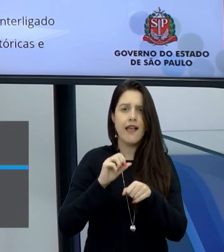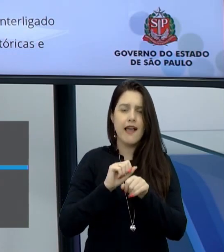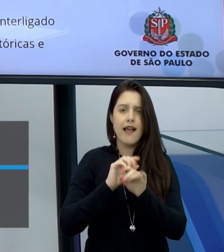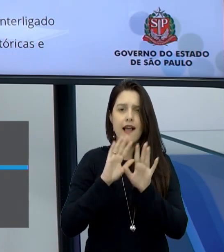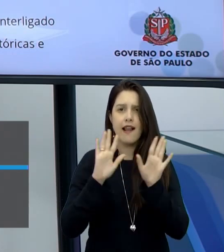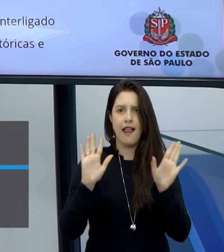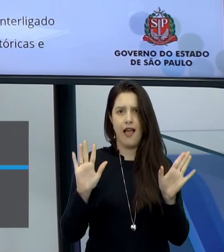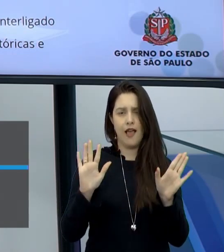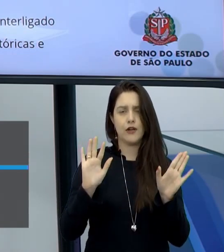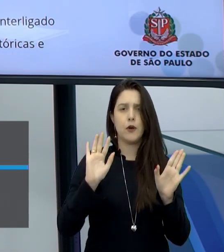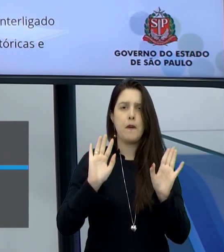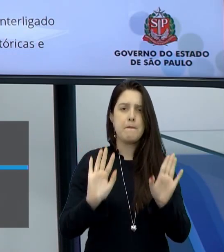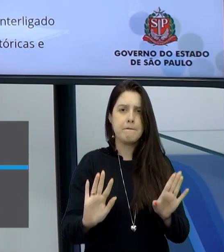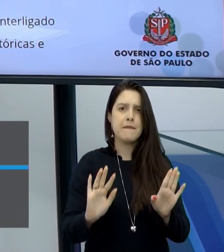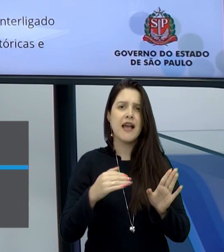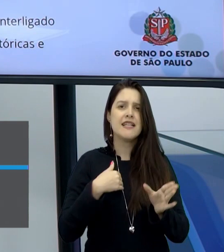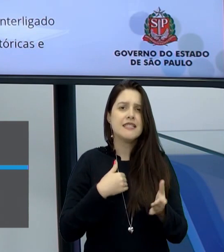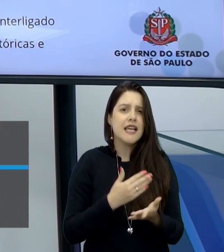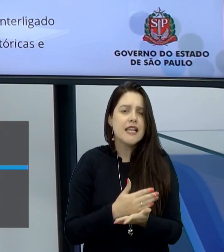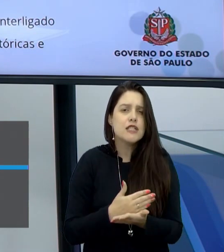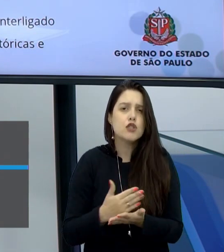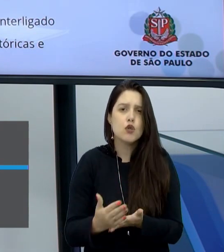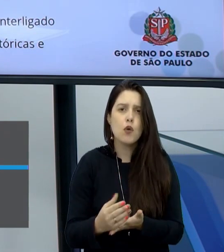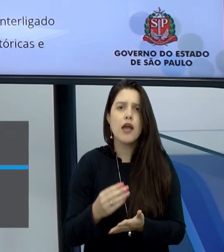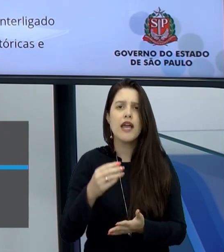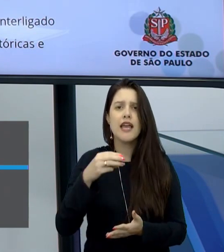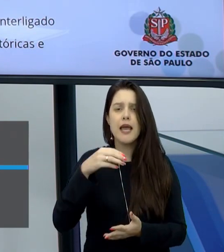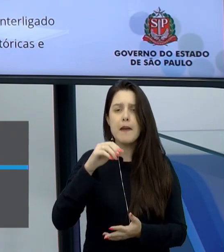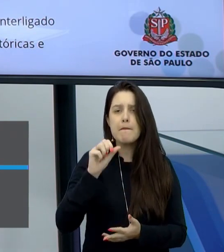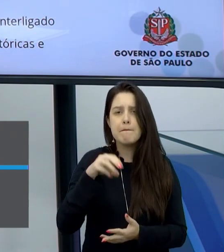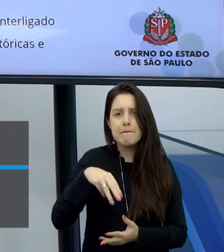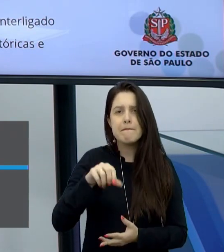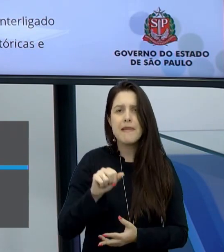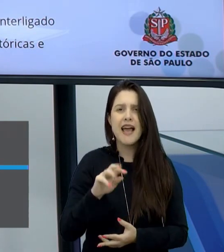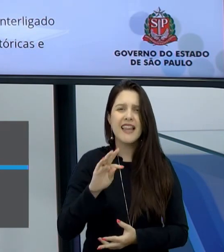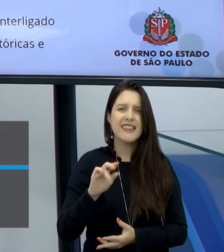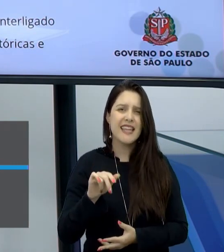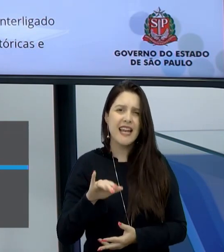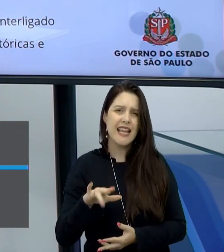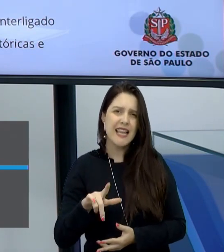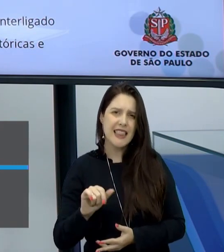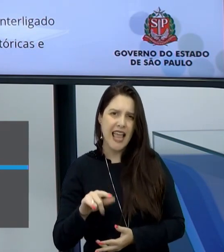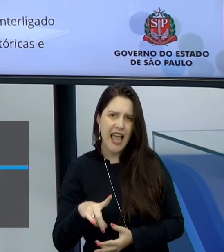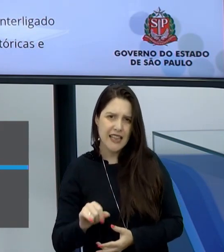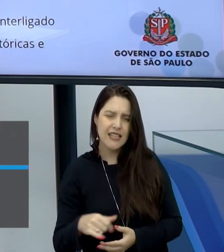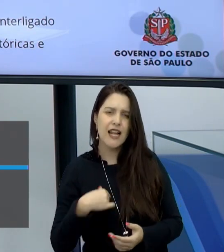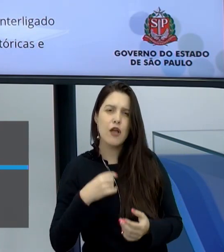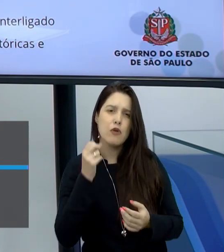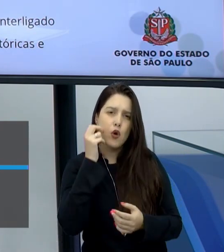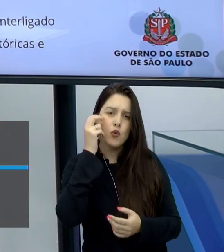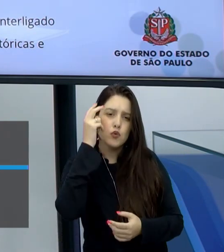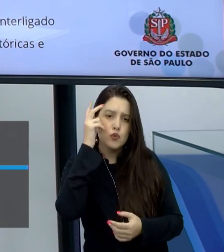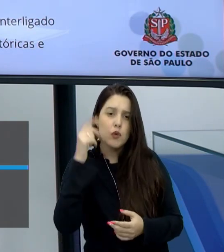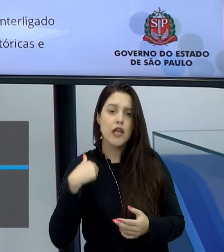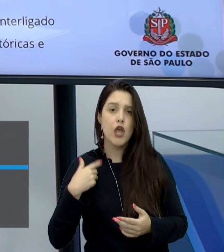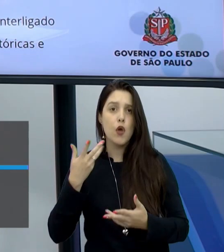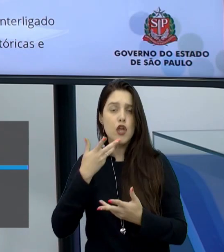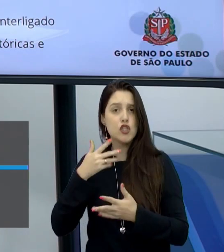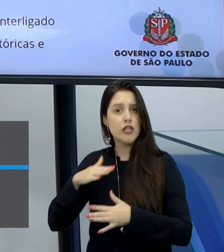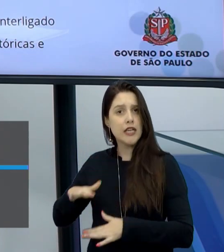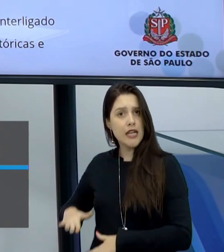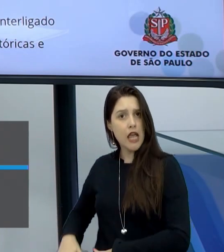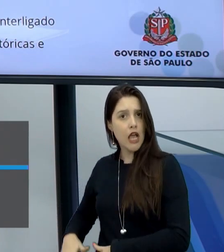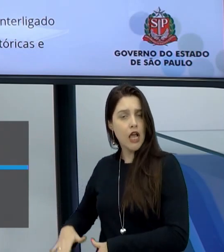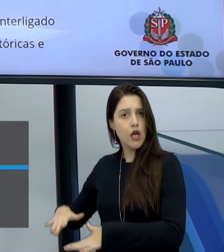étnico vivenciou a materialidade da cultura afro. Então, todas as minhas experiências de criança, no meu primeiro